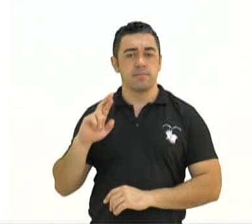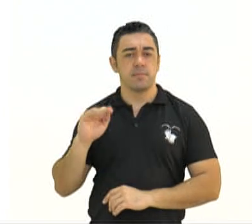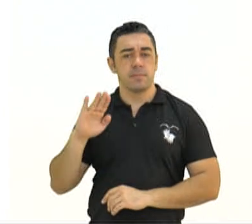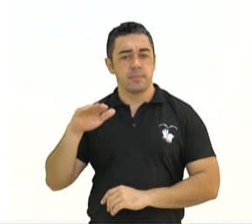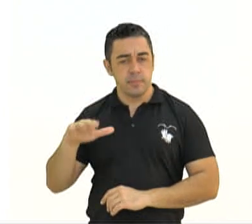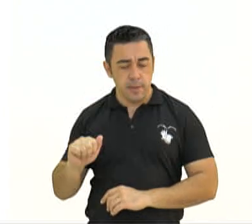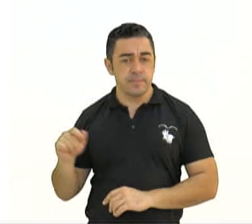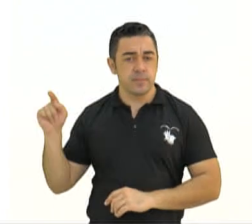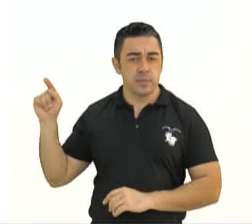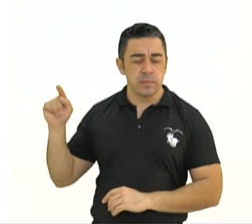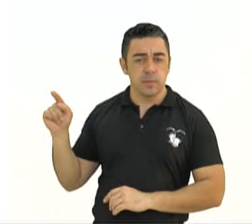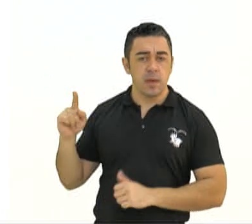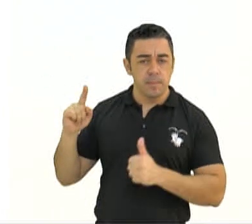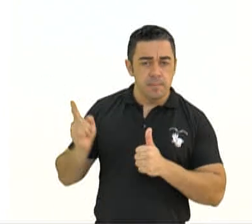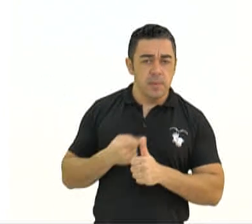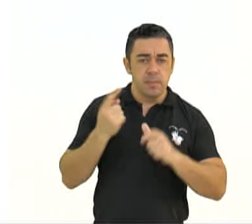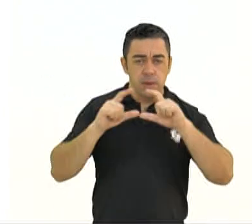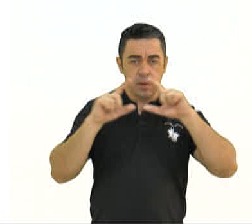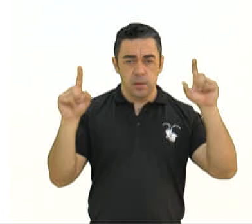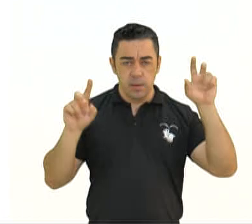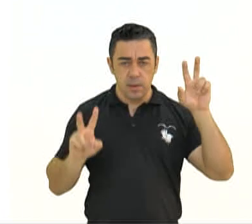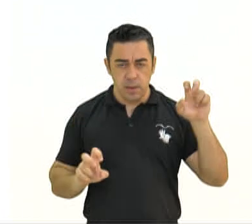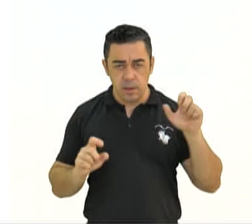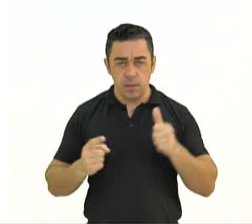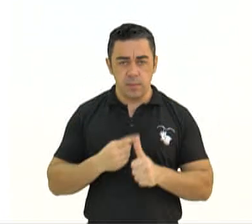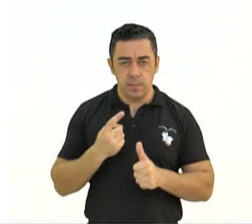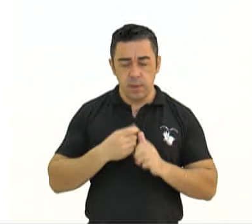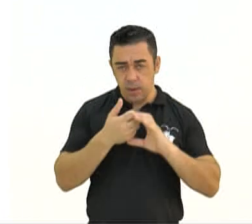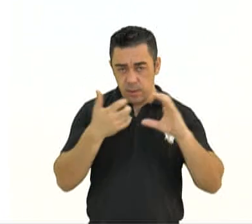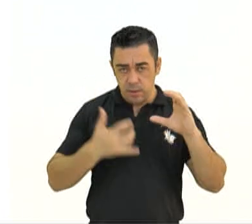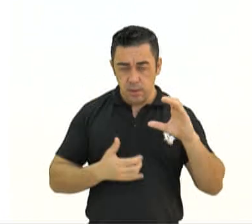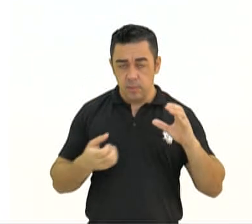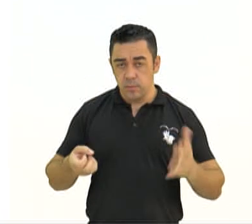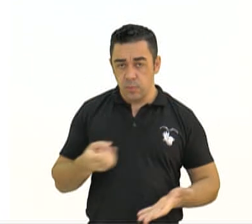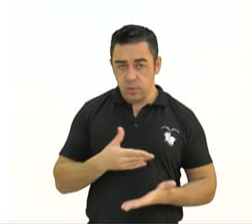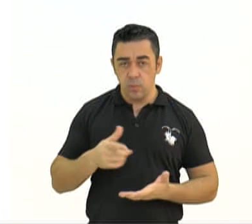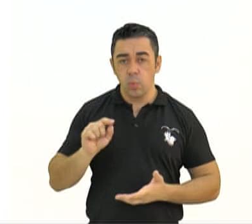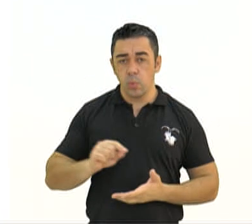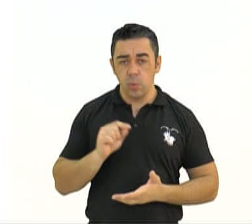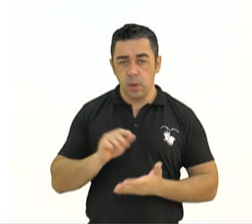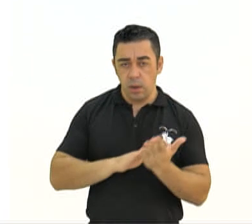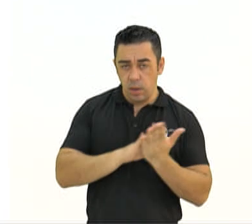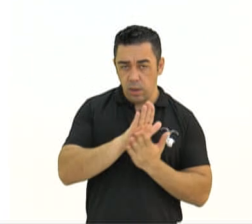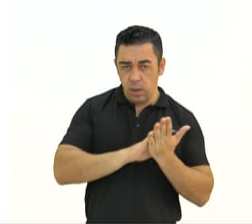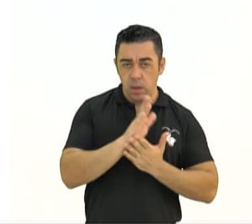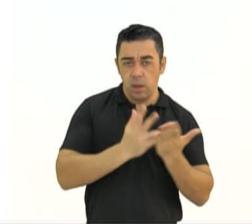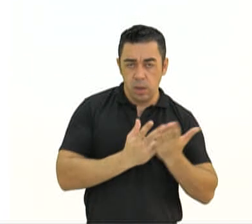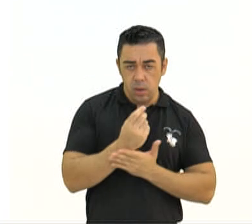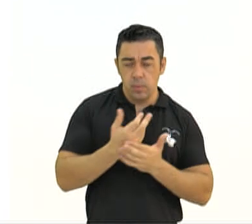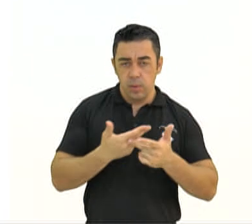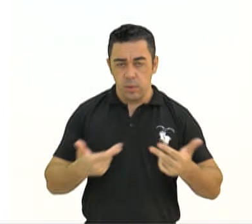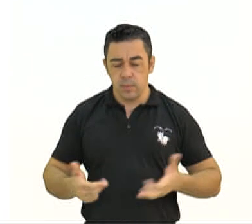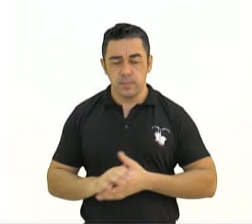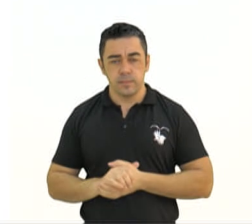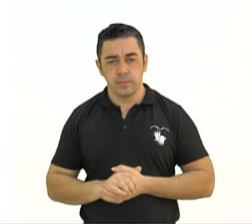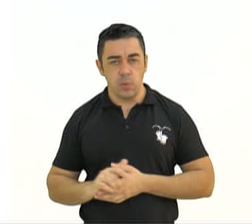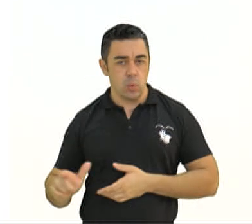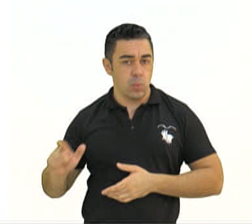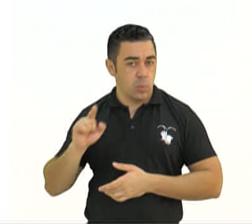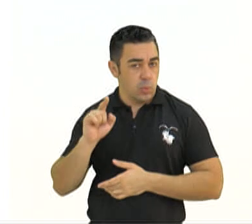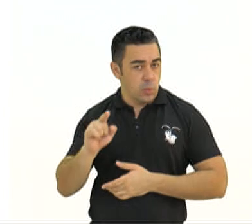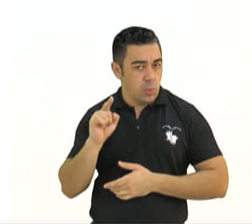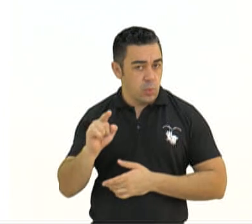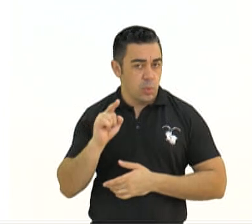Coca-Cola evoca uma das principais características do mundo moderno, o consumismo. Com base nos conhecimentos sobre o